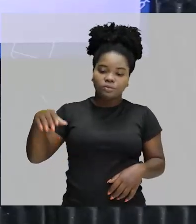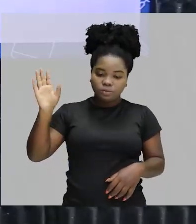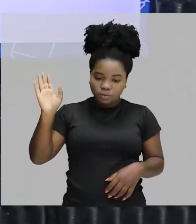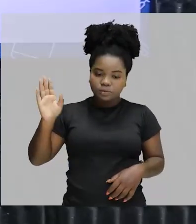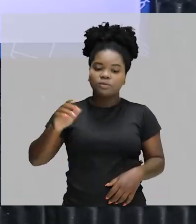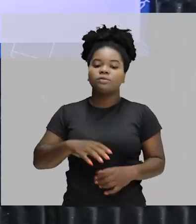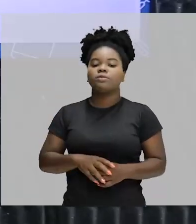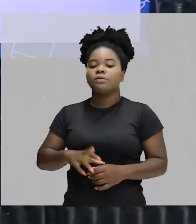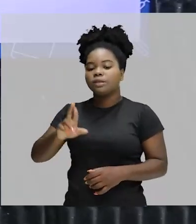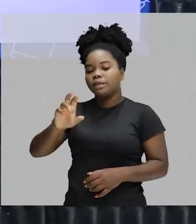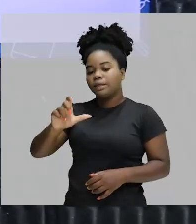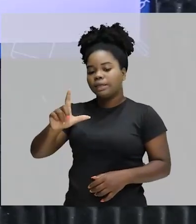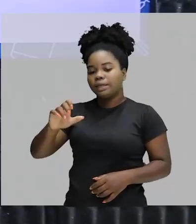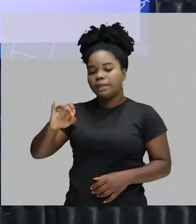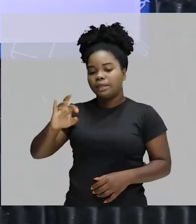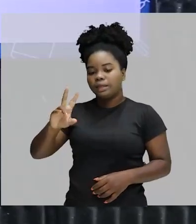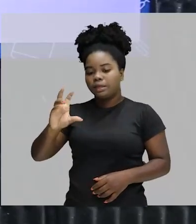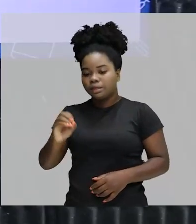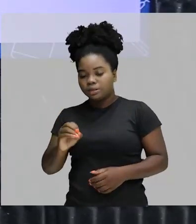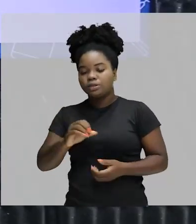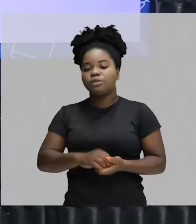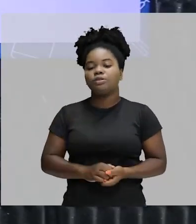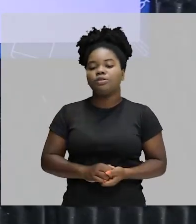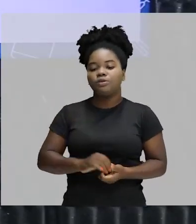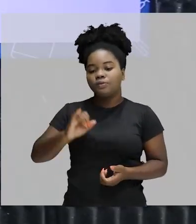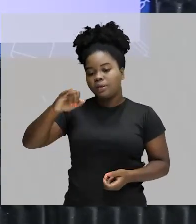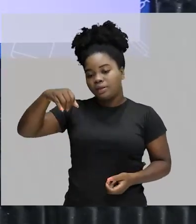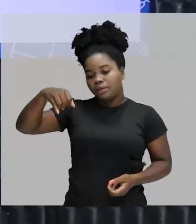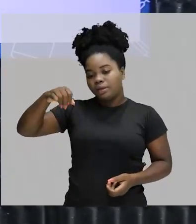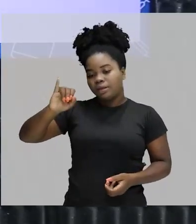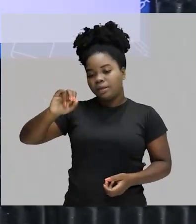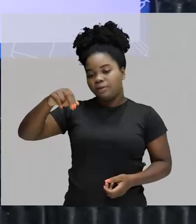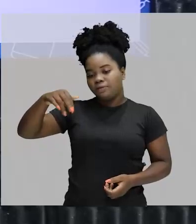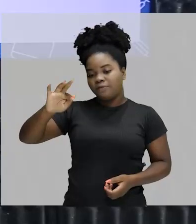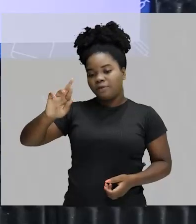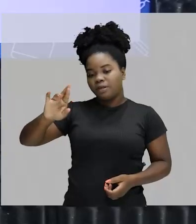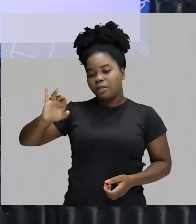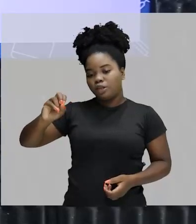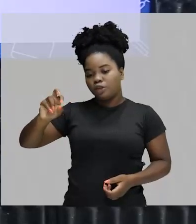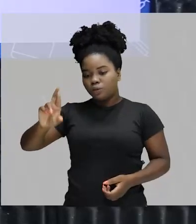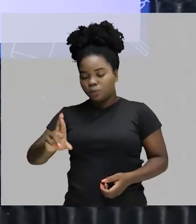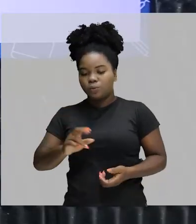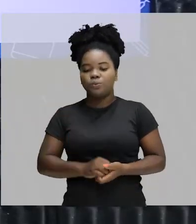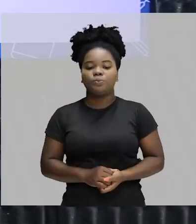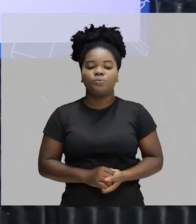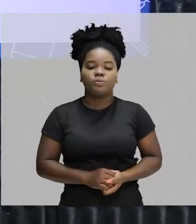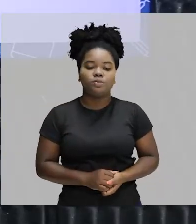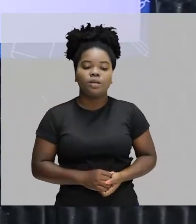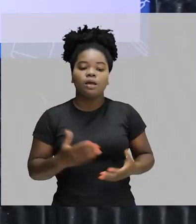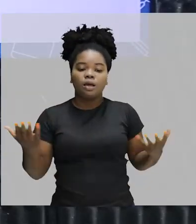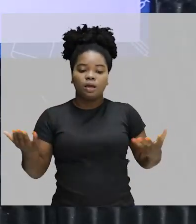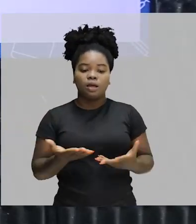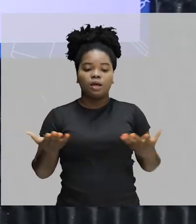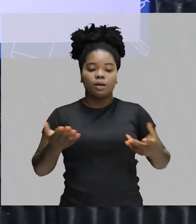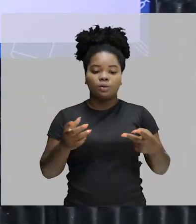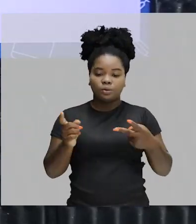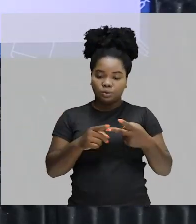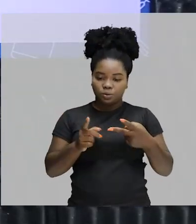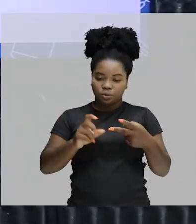caso de inferioridade, menos. No caso de superioridade, mais. Né? Grau superlativo relativo